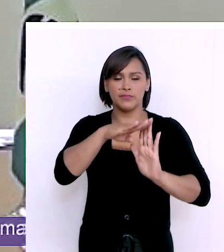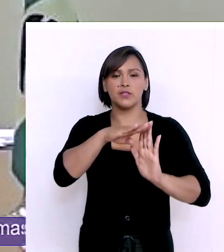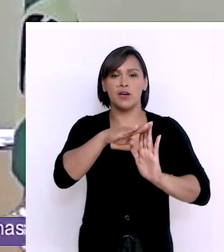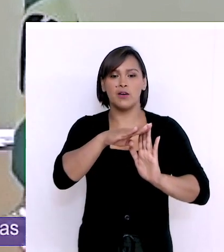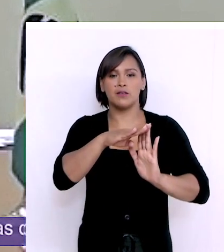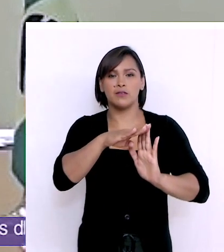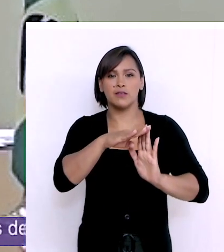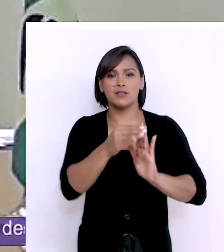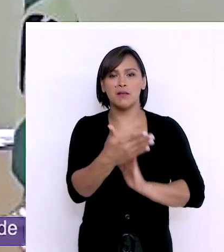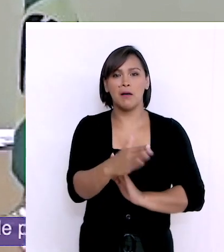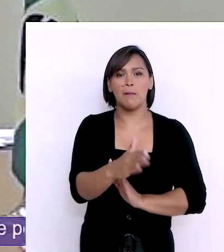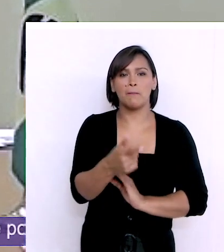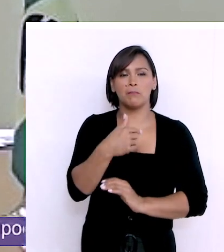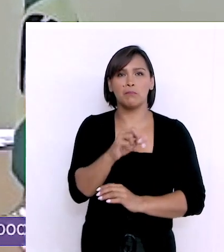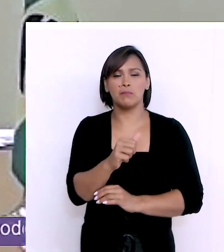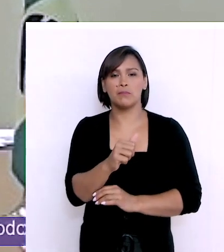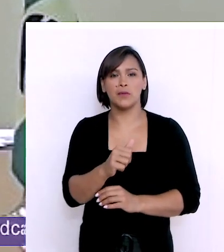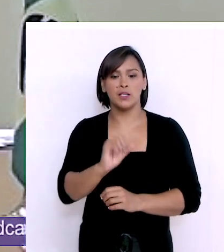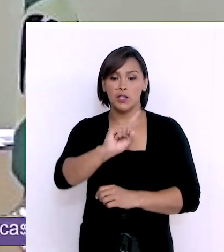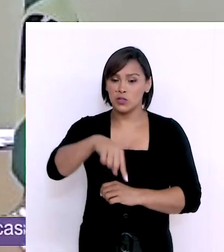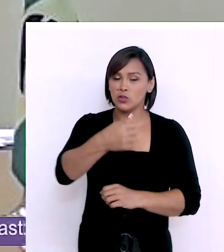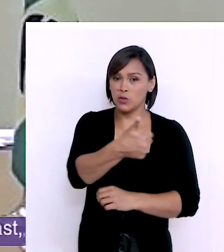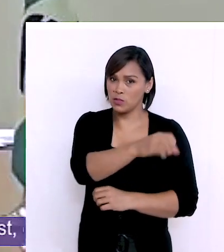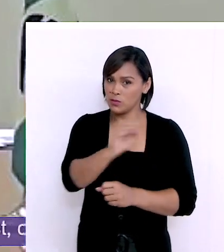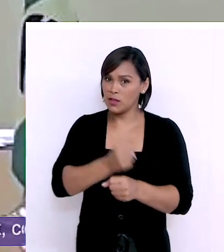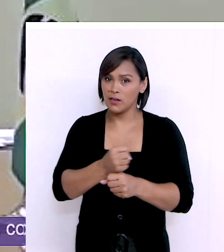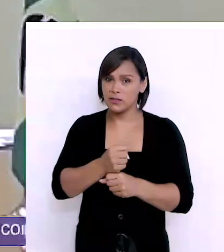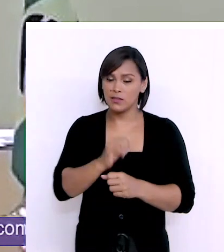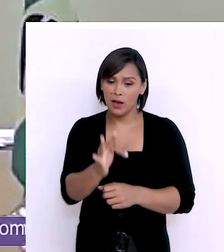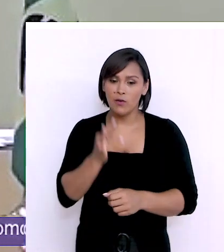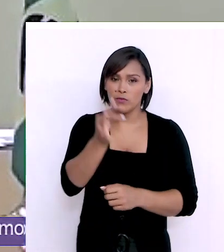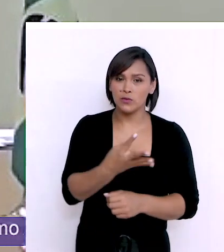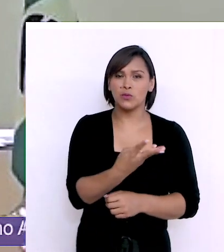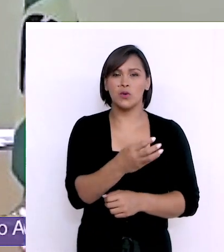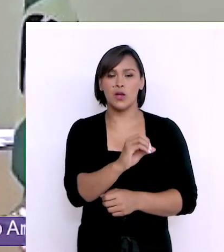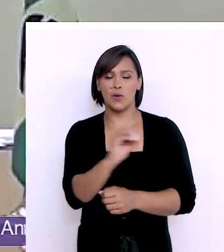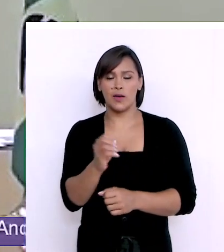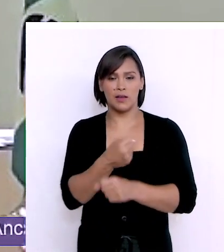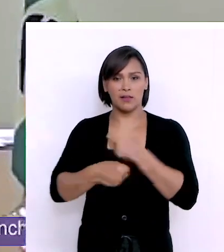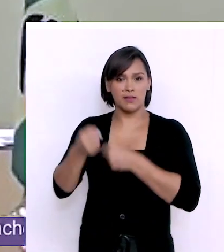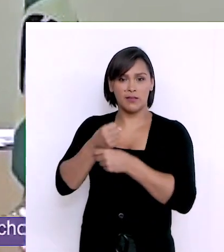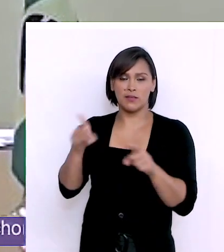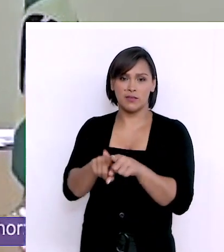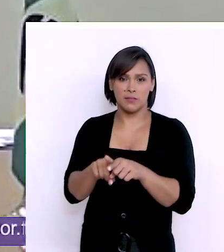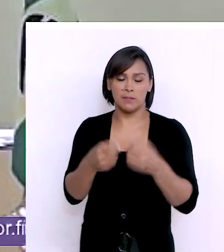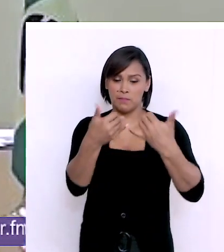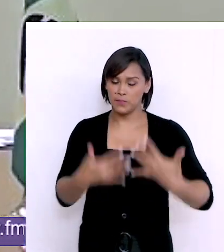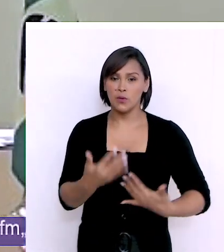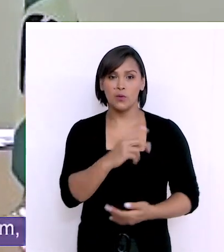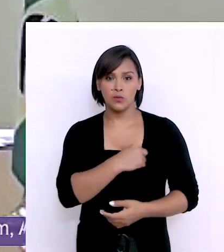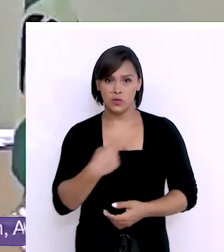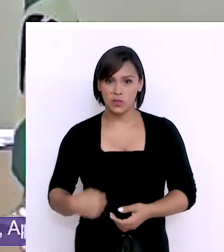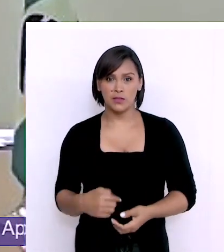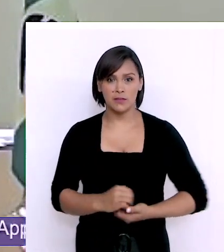prosperidade média na próxima década e na década de 40. A China